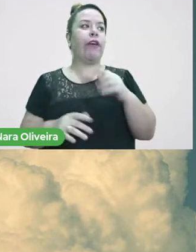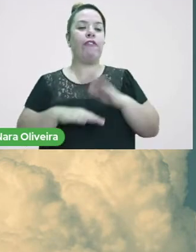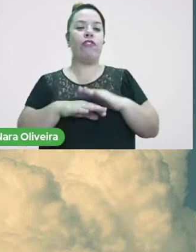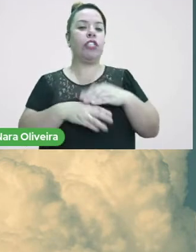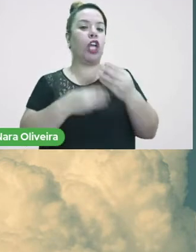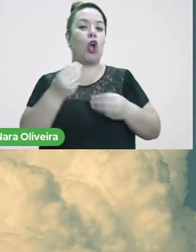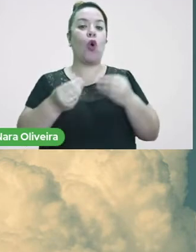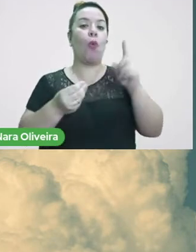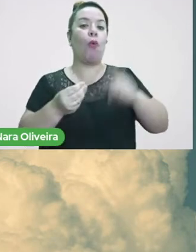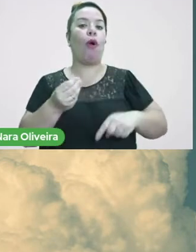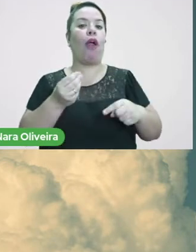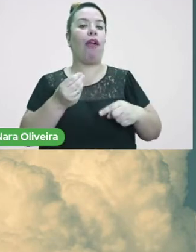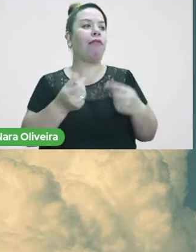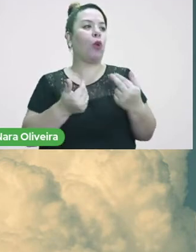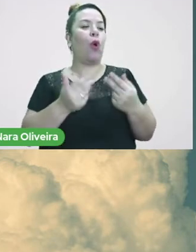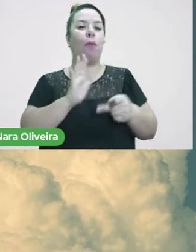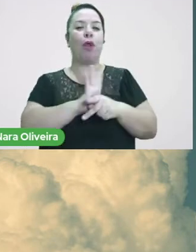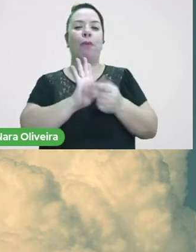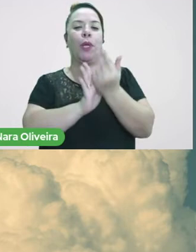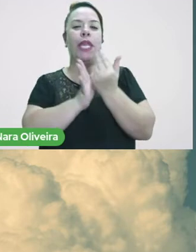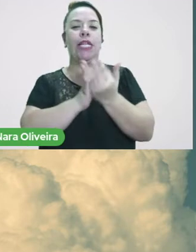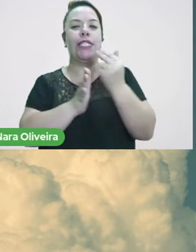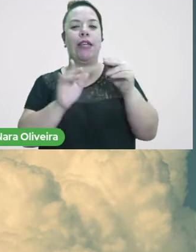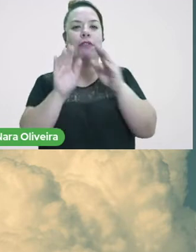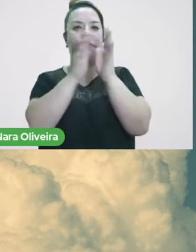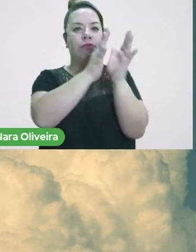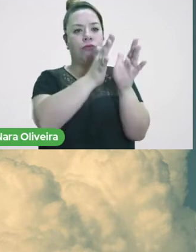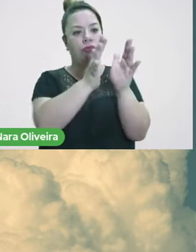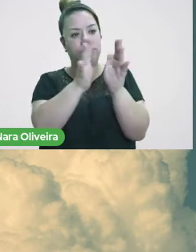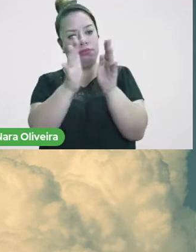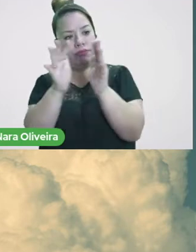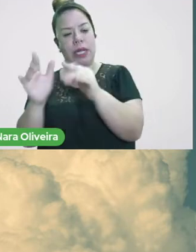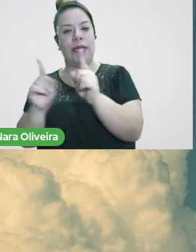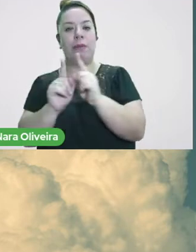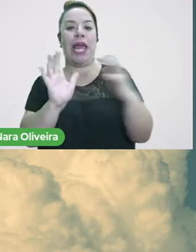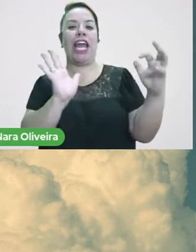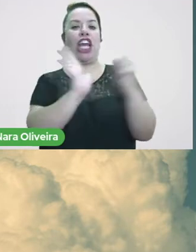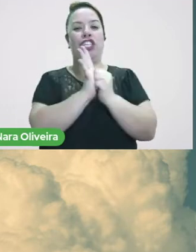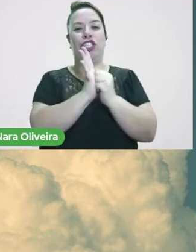vai para a produção, tá? Quer dizer, não só desenhar, você escreve também, ok?